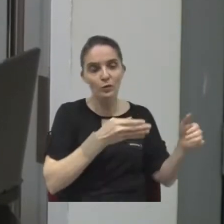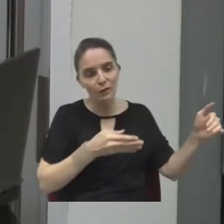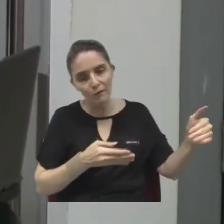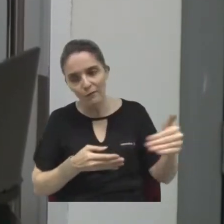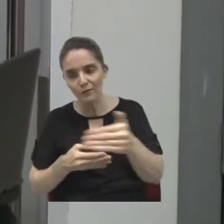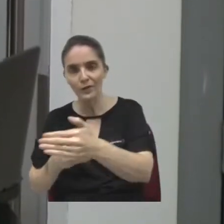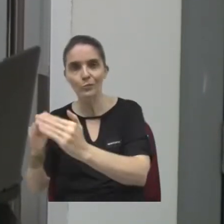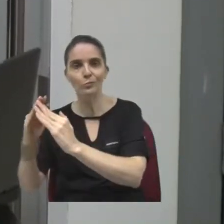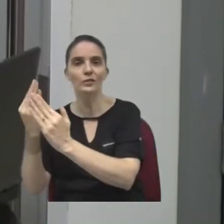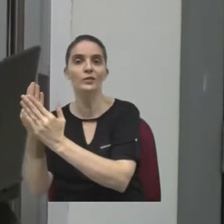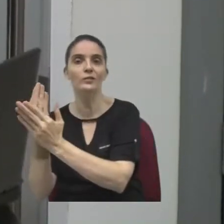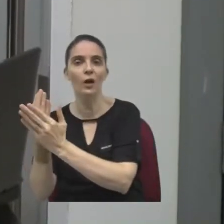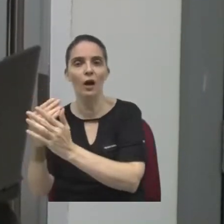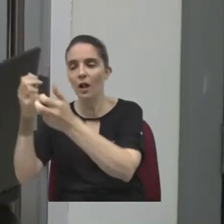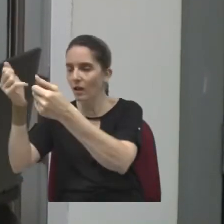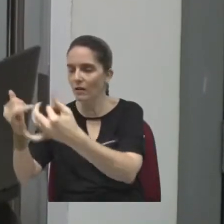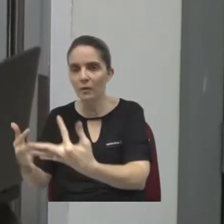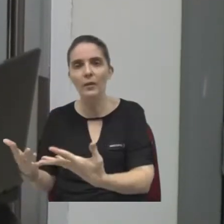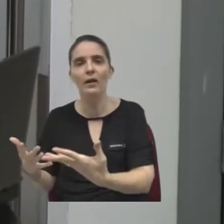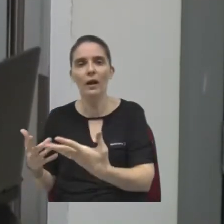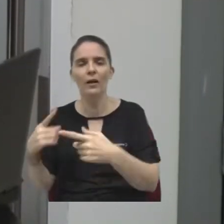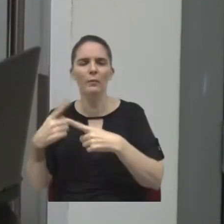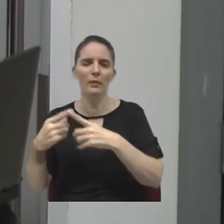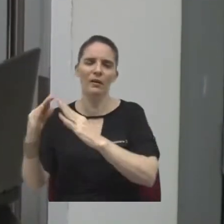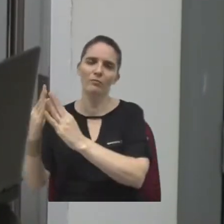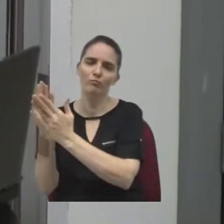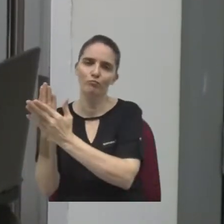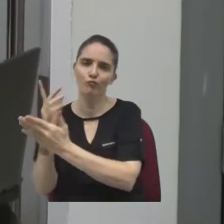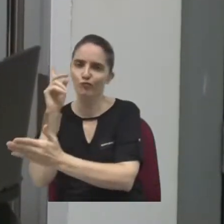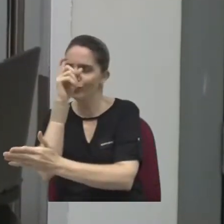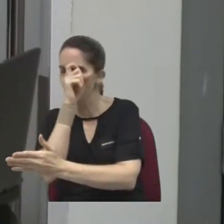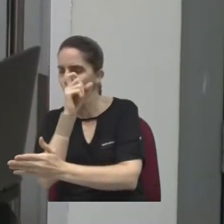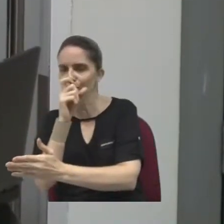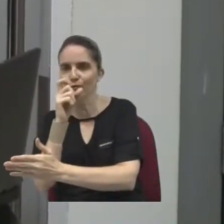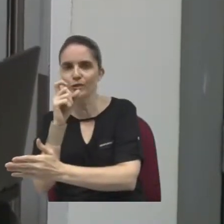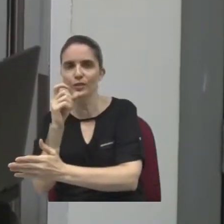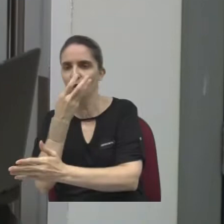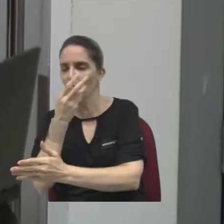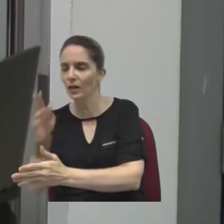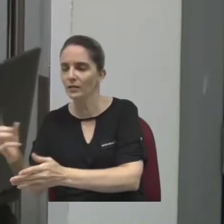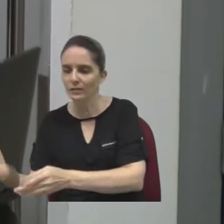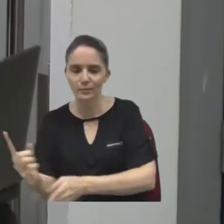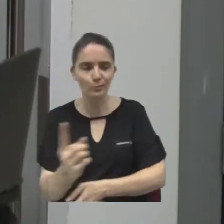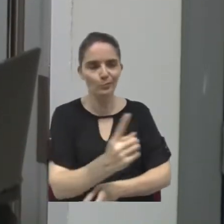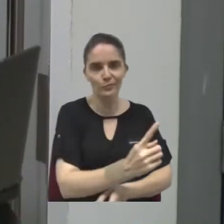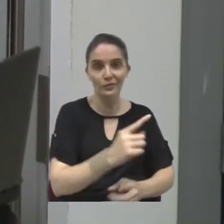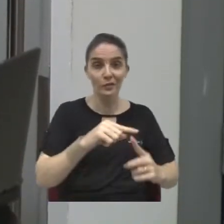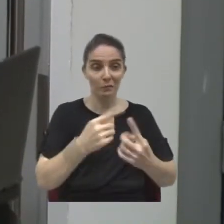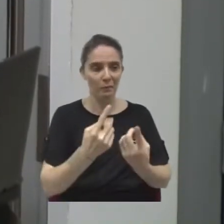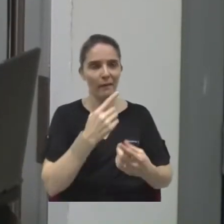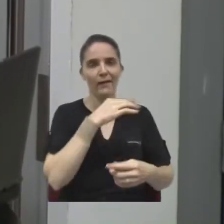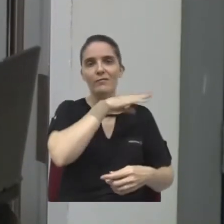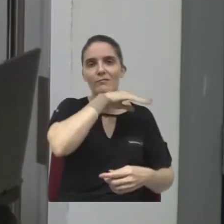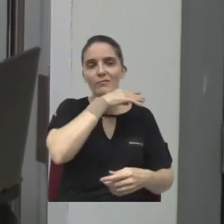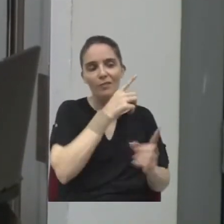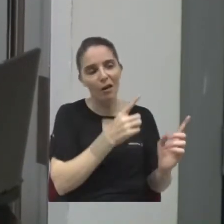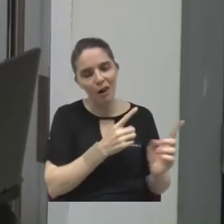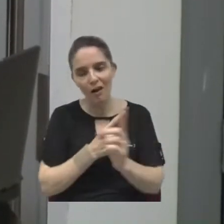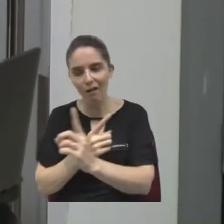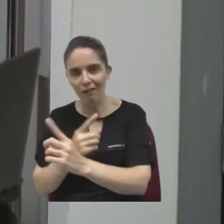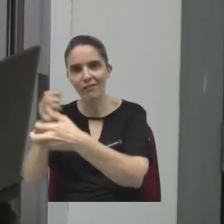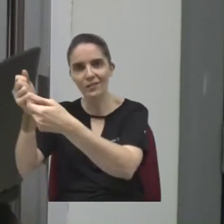as crianças até lá, então eles também estão levando esse programa de educação ambiental para as escolas.